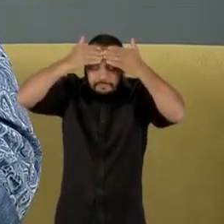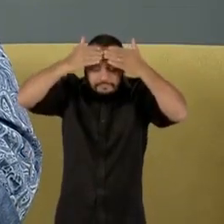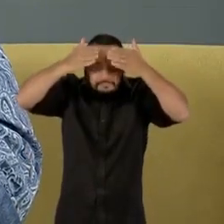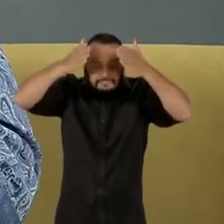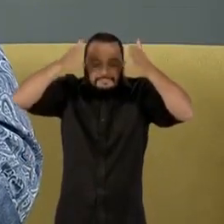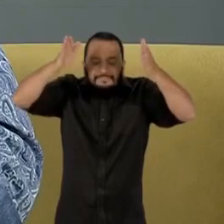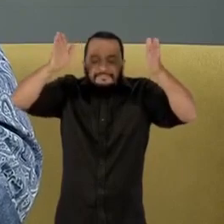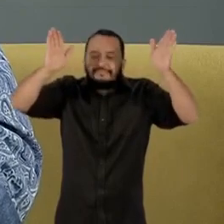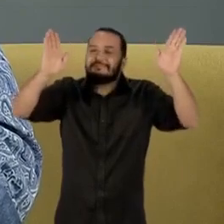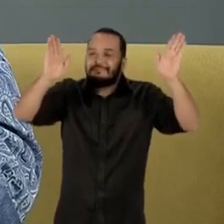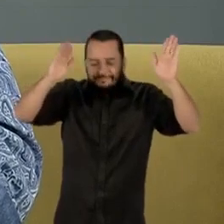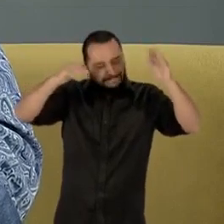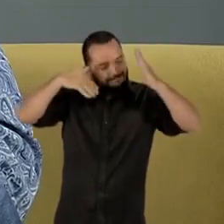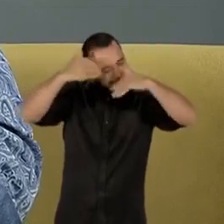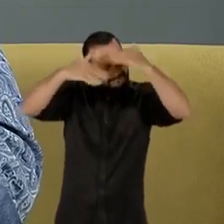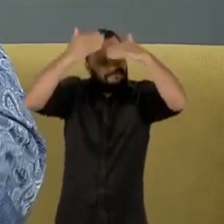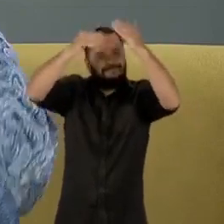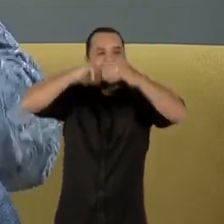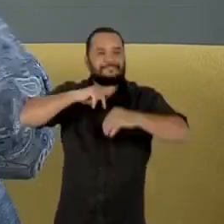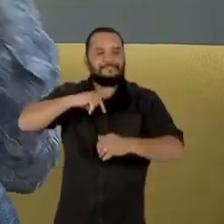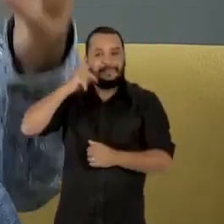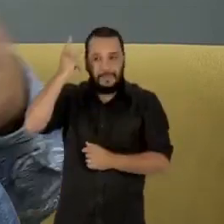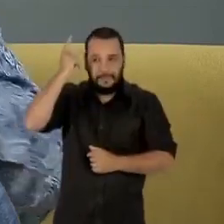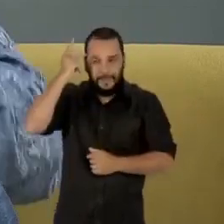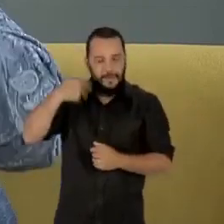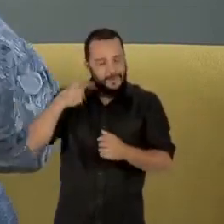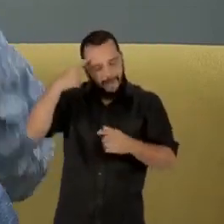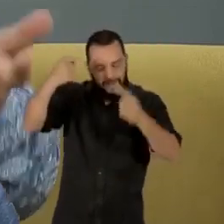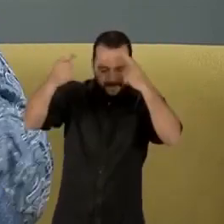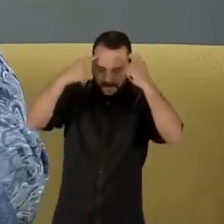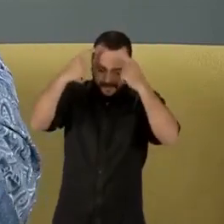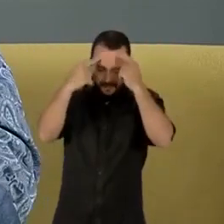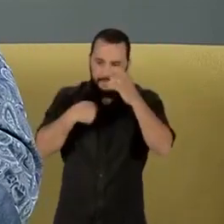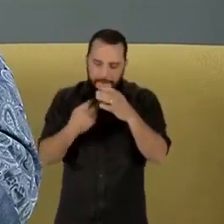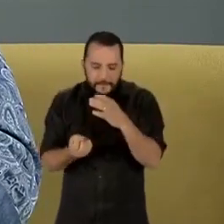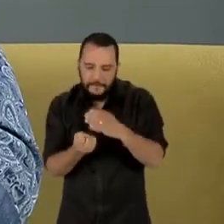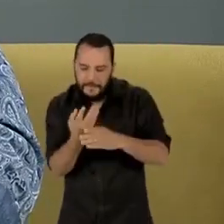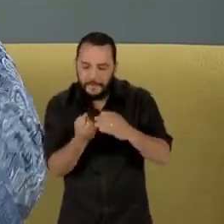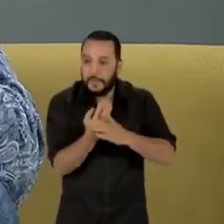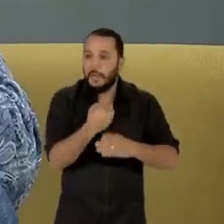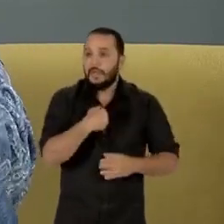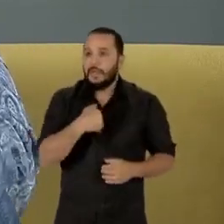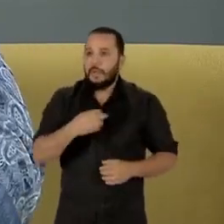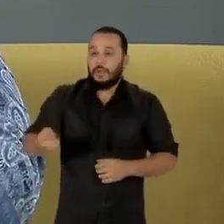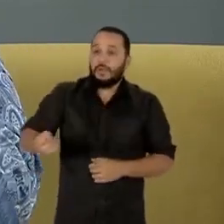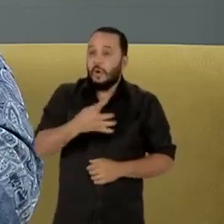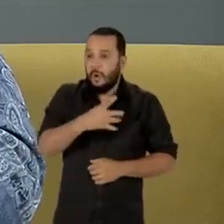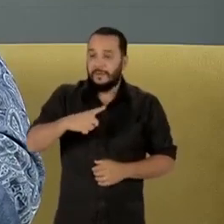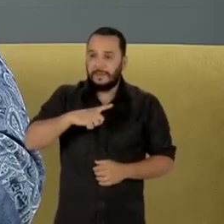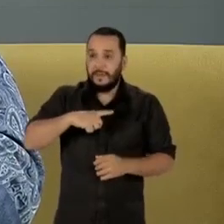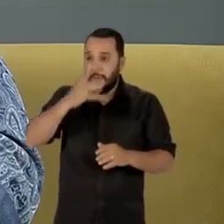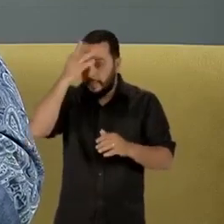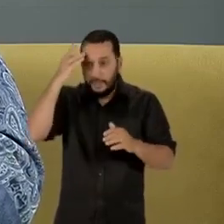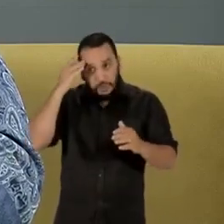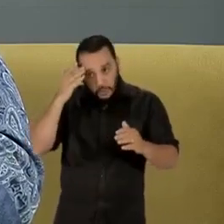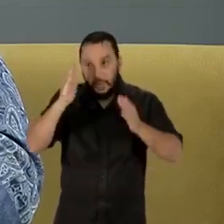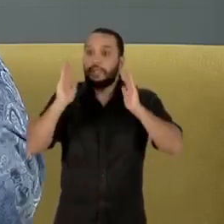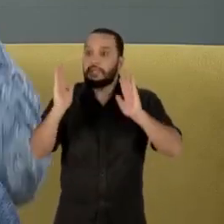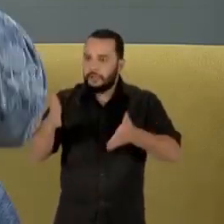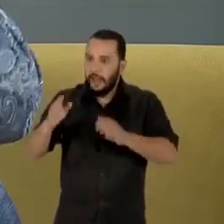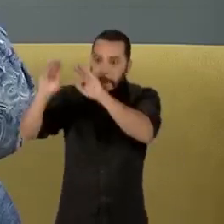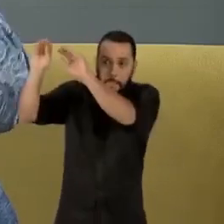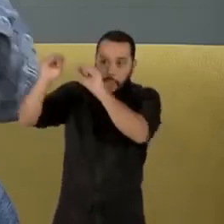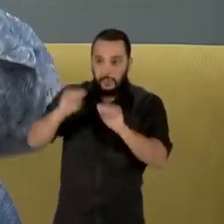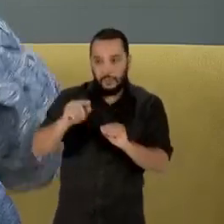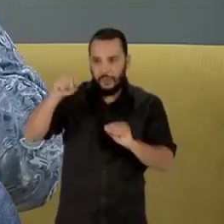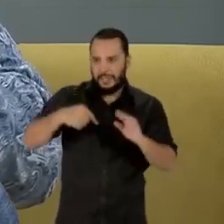paulista que é super desenvolvimentista e tal e cria grandes pratos sempre coisas novas tem a questão dos imigrantes é muito importante também no estado de são paulo